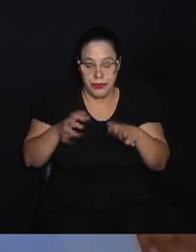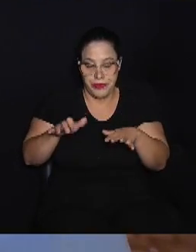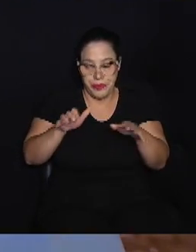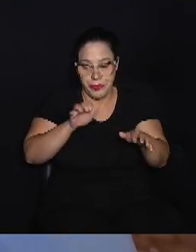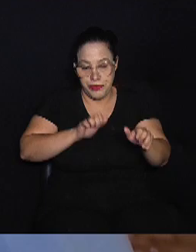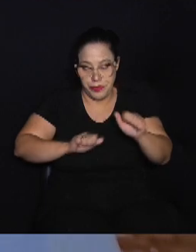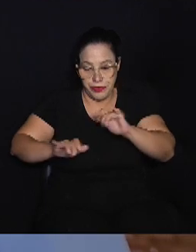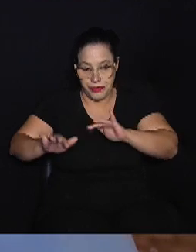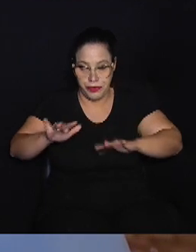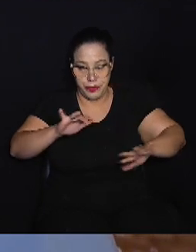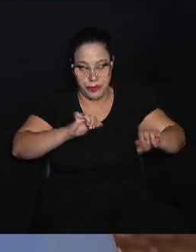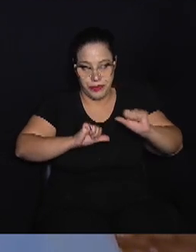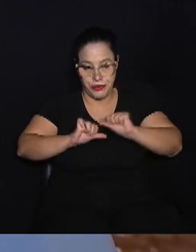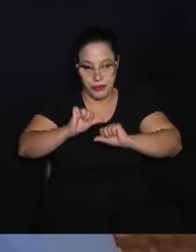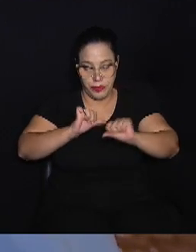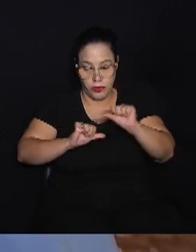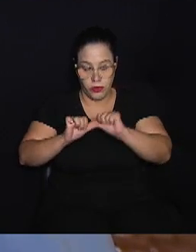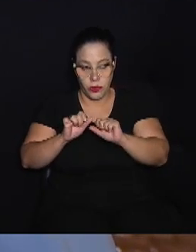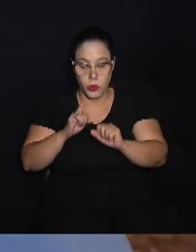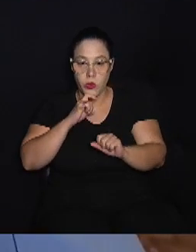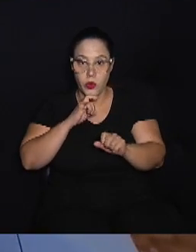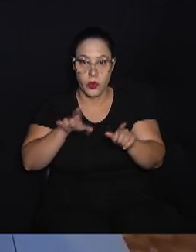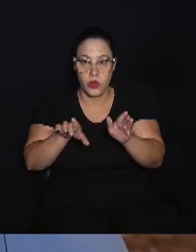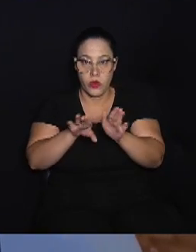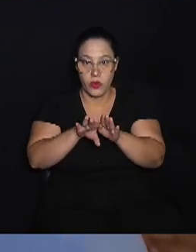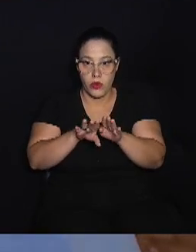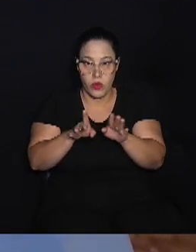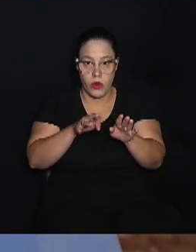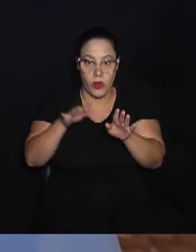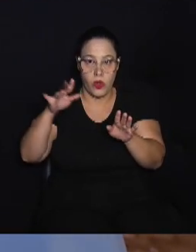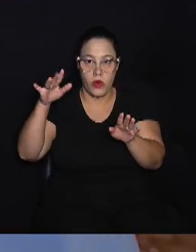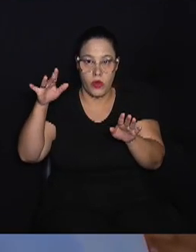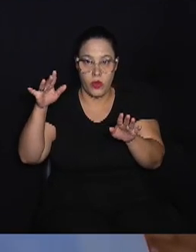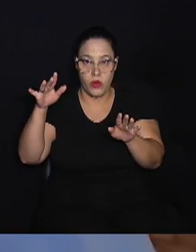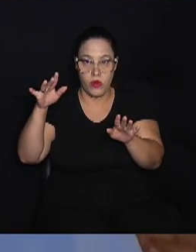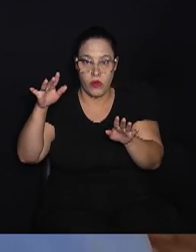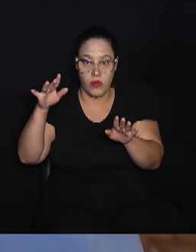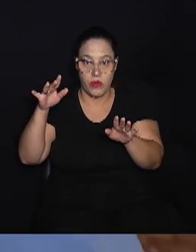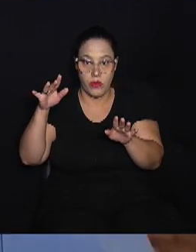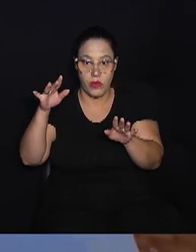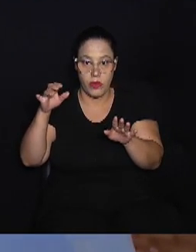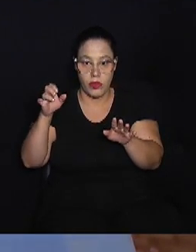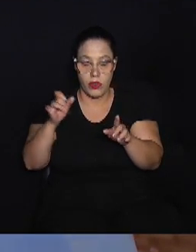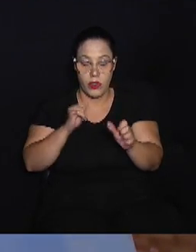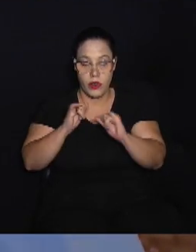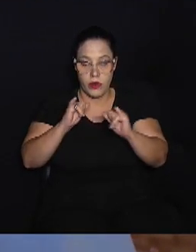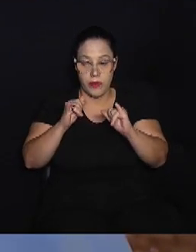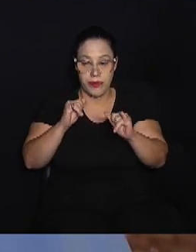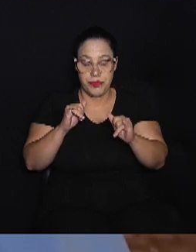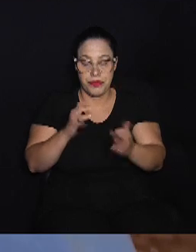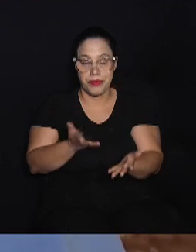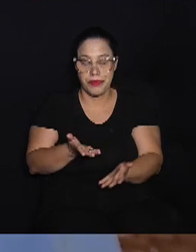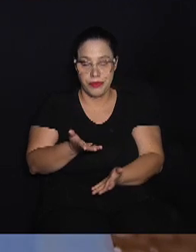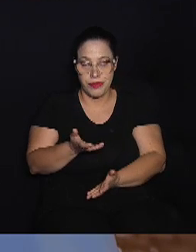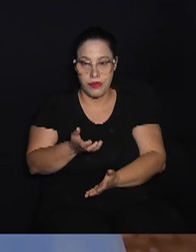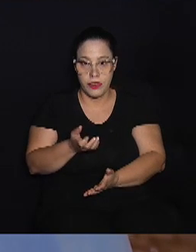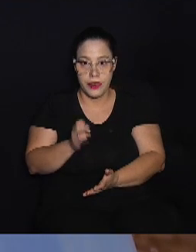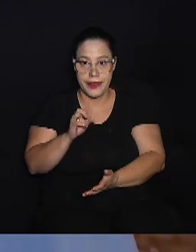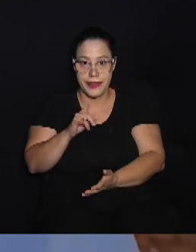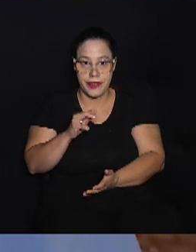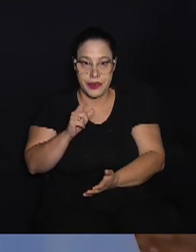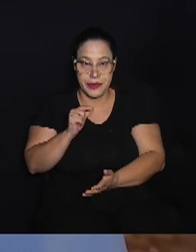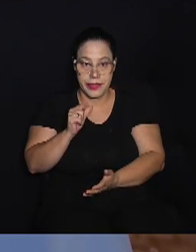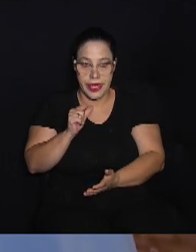troca temperatura aí com a água, então ela evapora e cede aí uma energia para a água poder